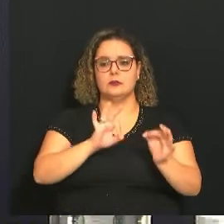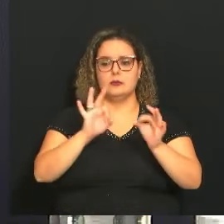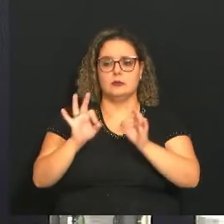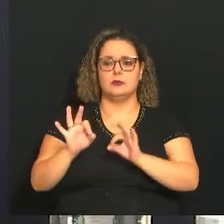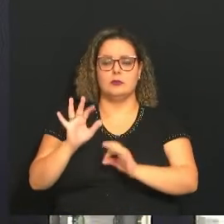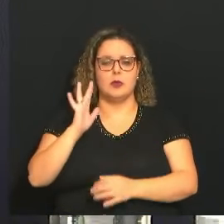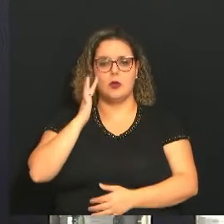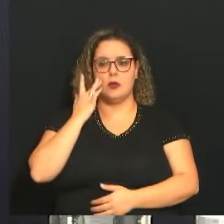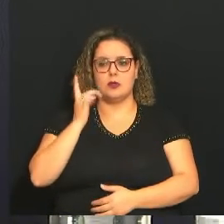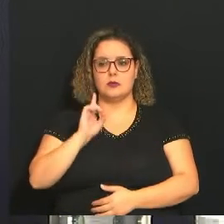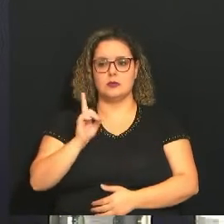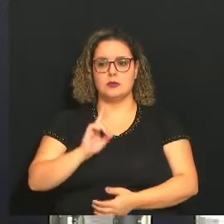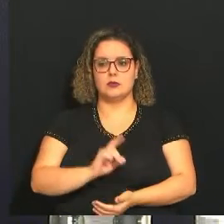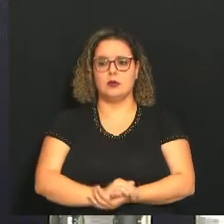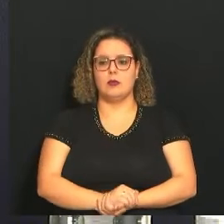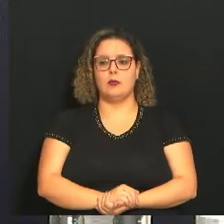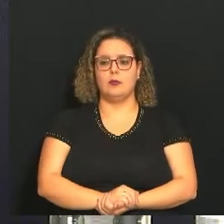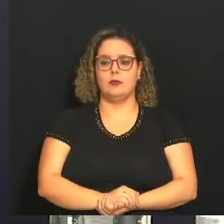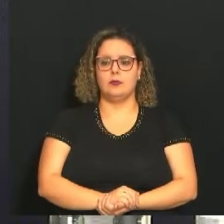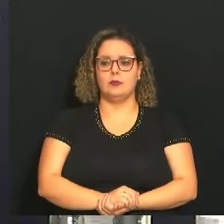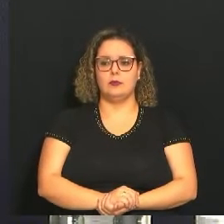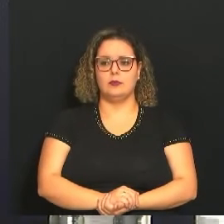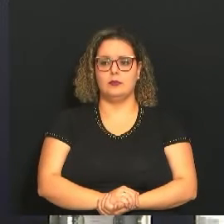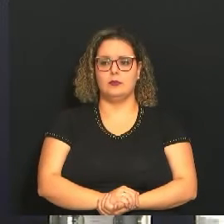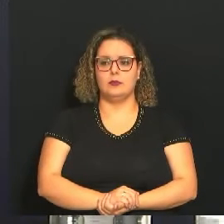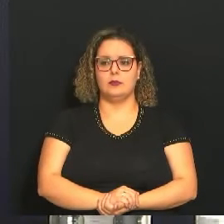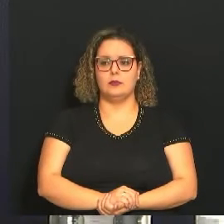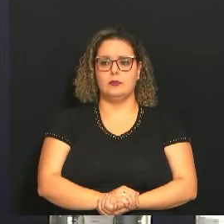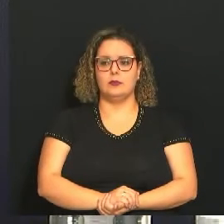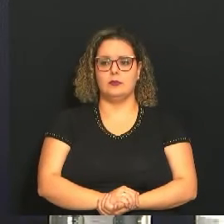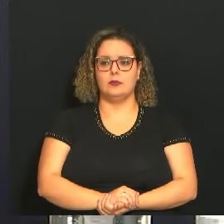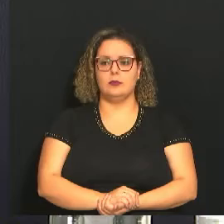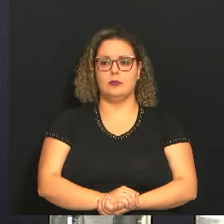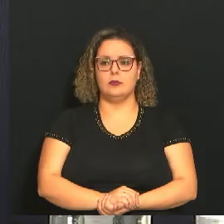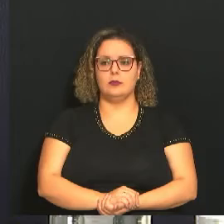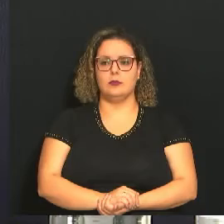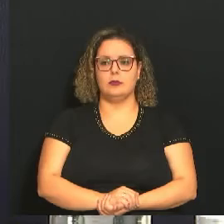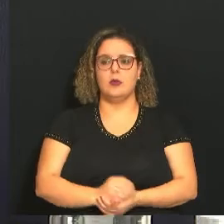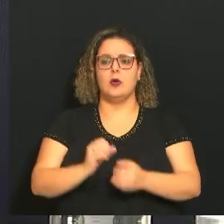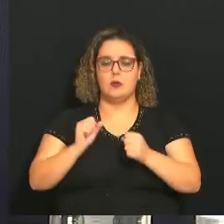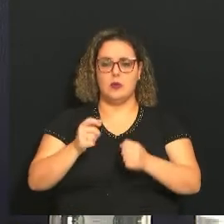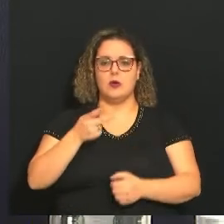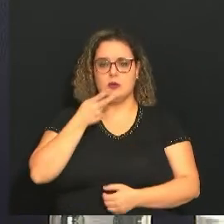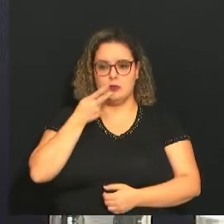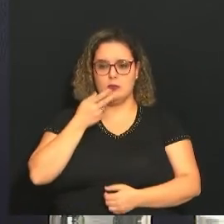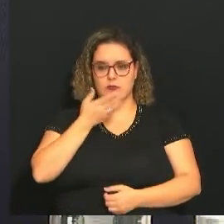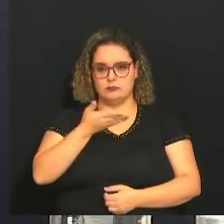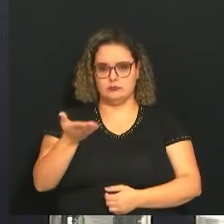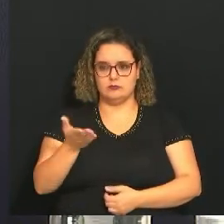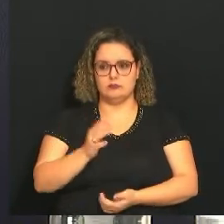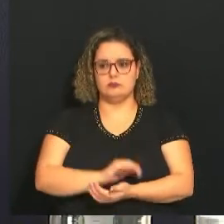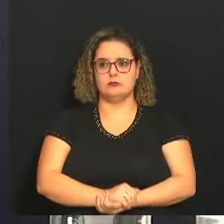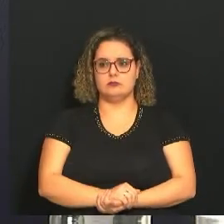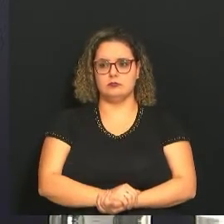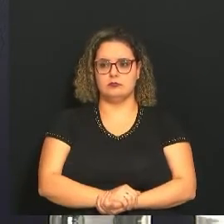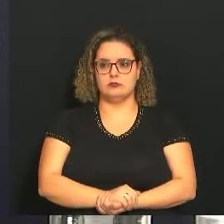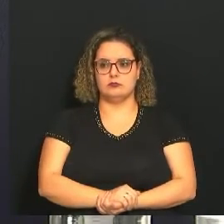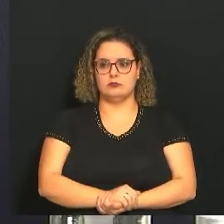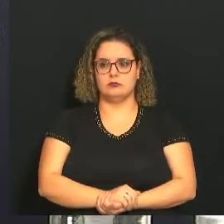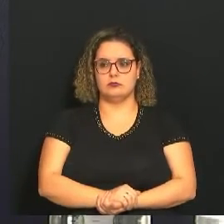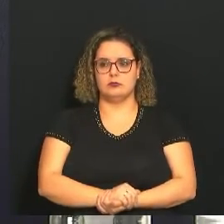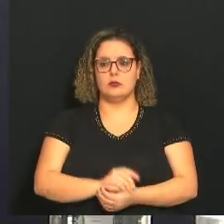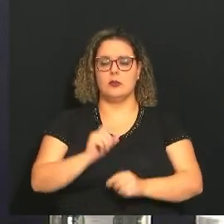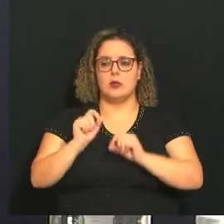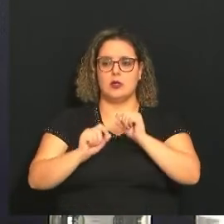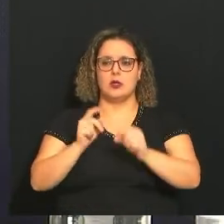não. É isso? Posso passar, então? Quem quer responder primeiro?